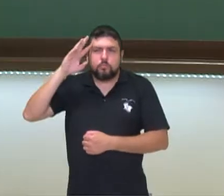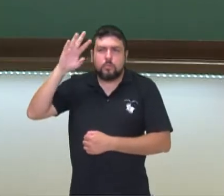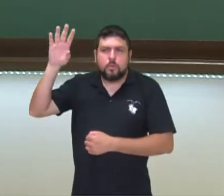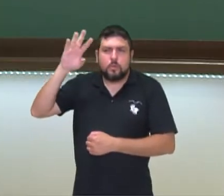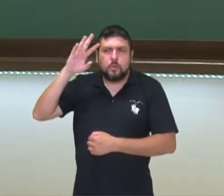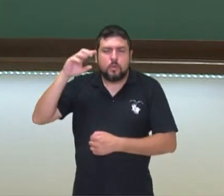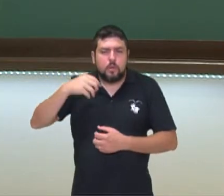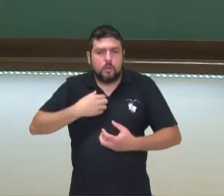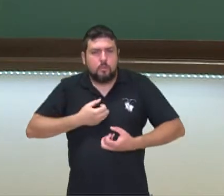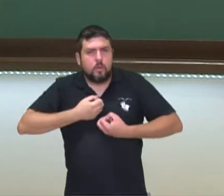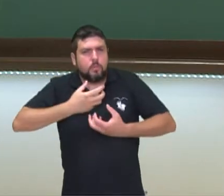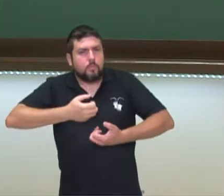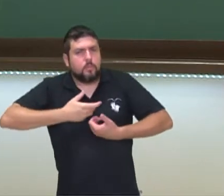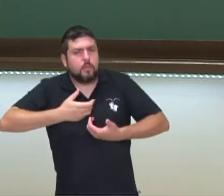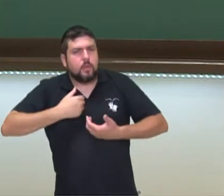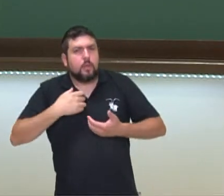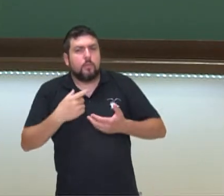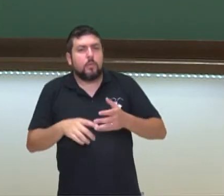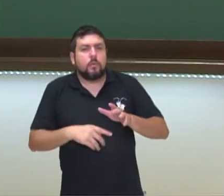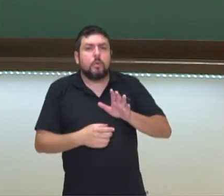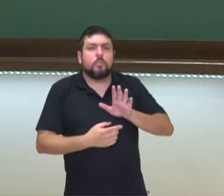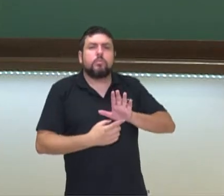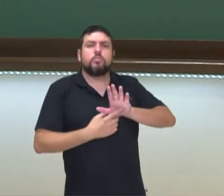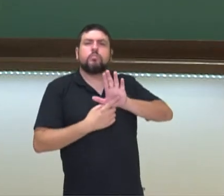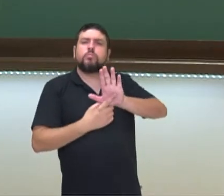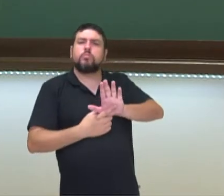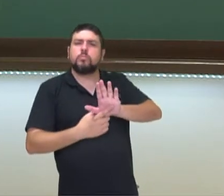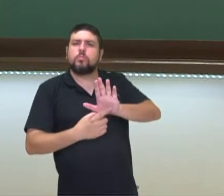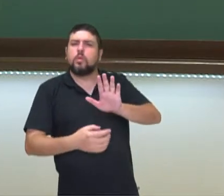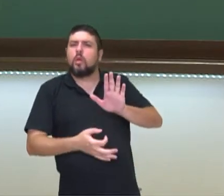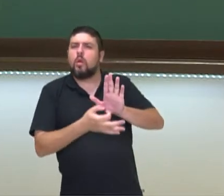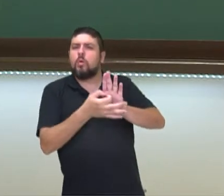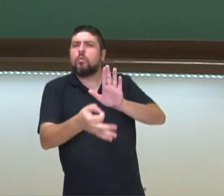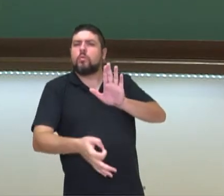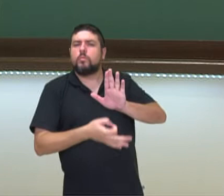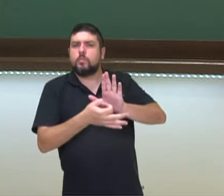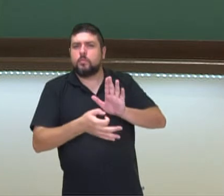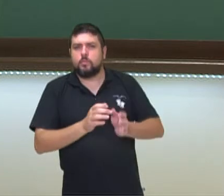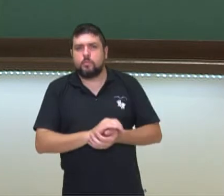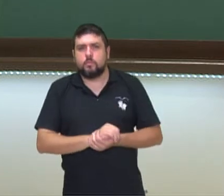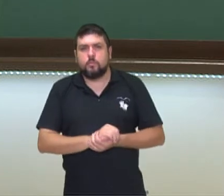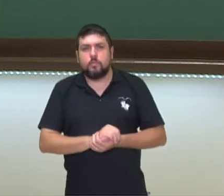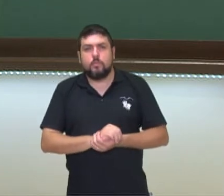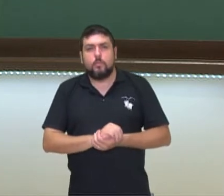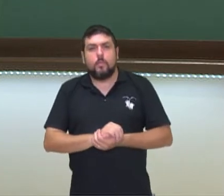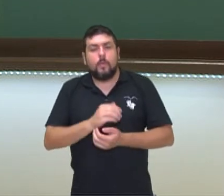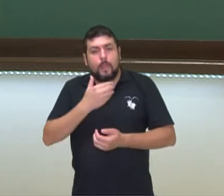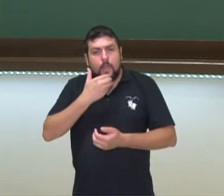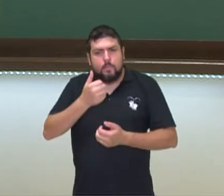pessoas, para mostrar pontos de vista. Então, quanto melhor você expressa a sua opinião, seu ponto de vista, mais pessoas você